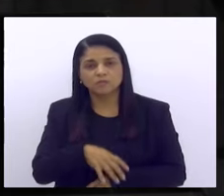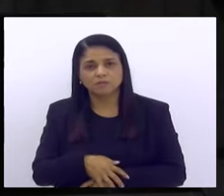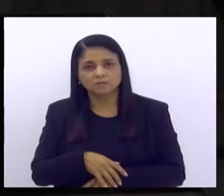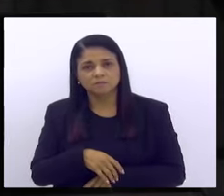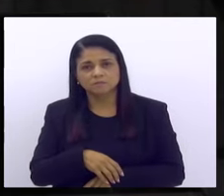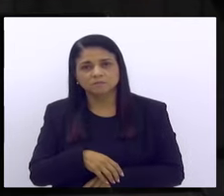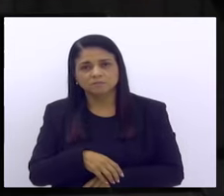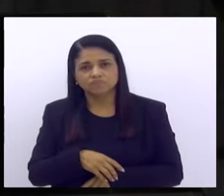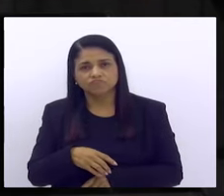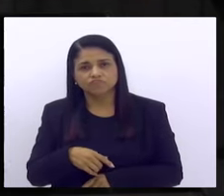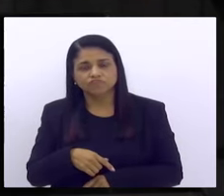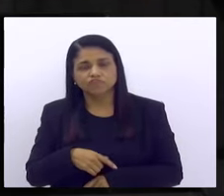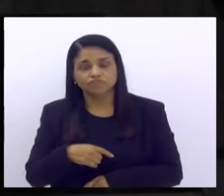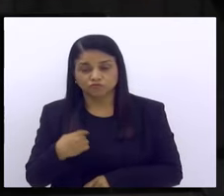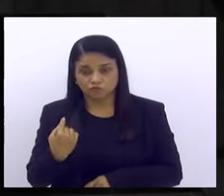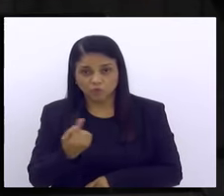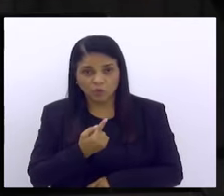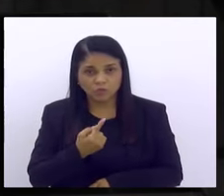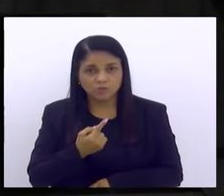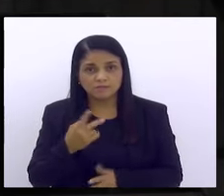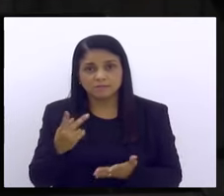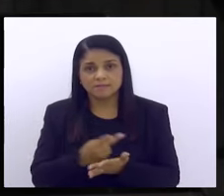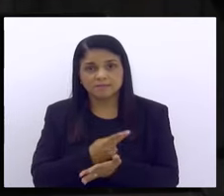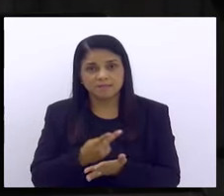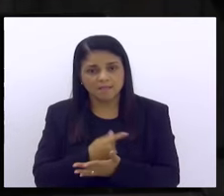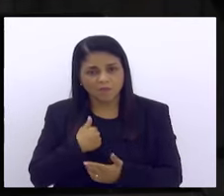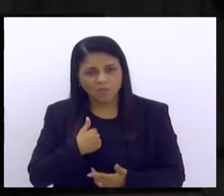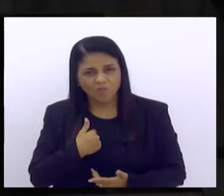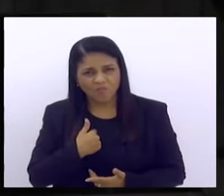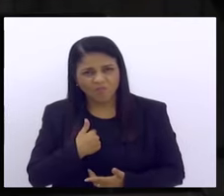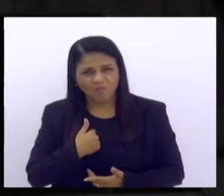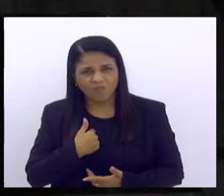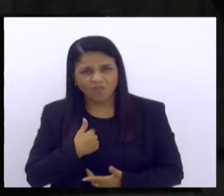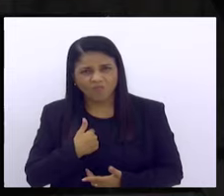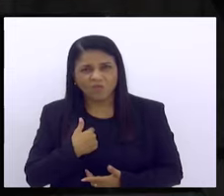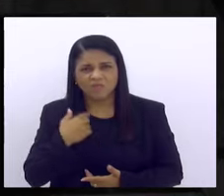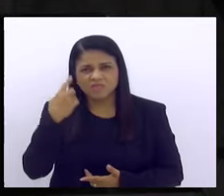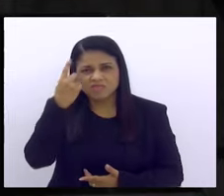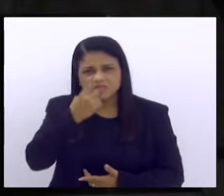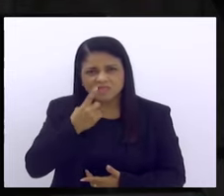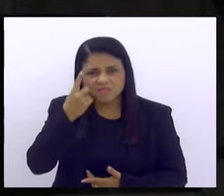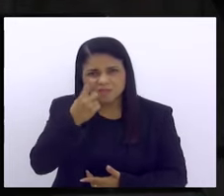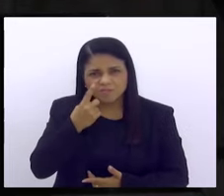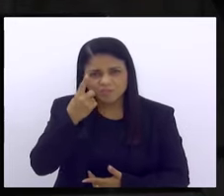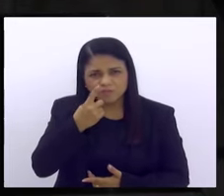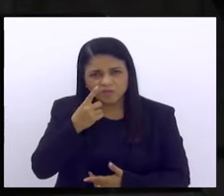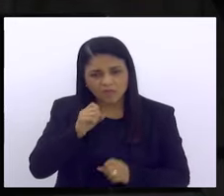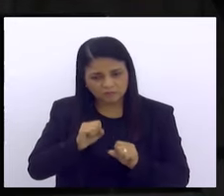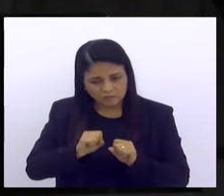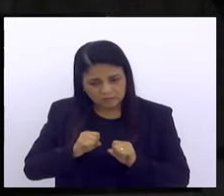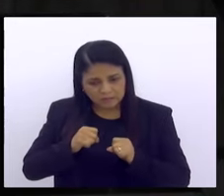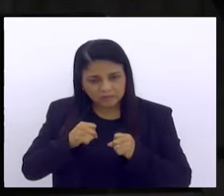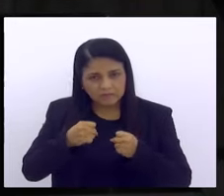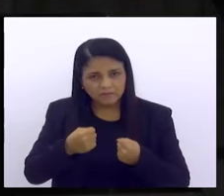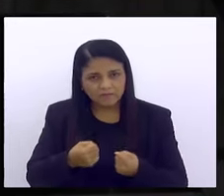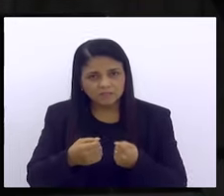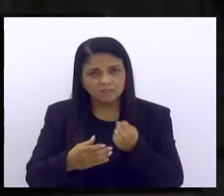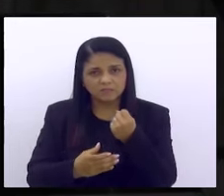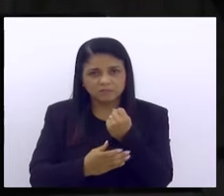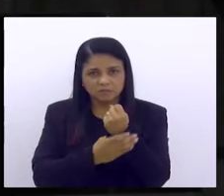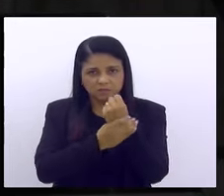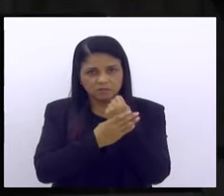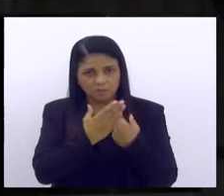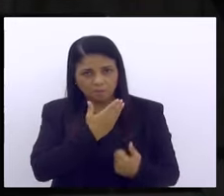não somos. Se existem deputados que defendem a segurança